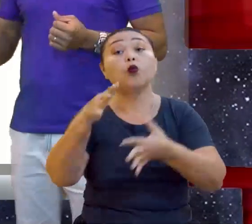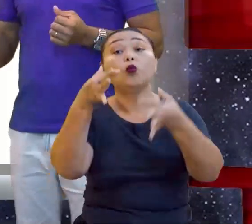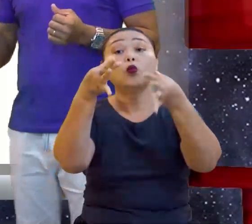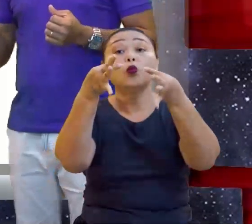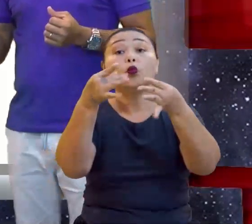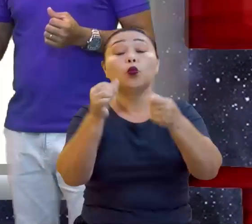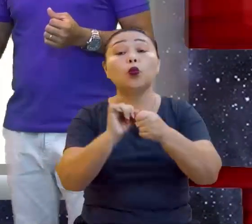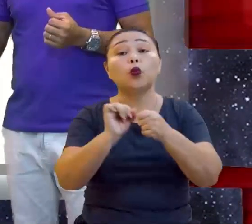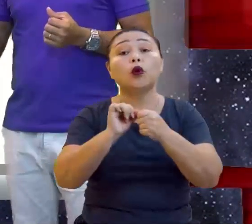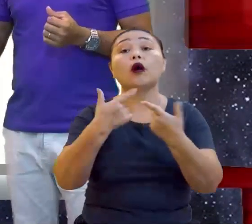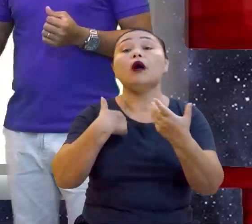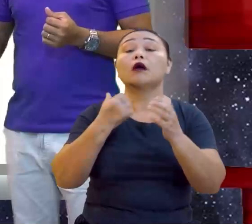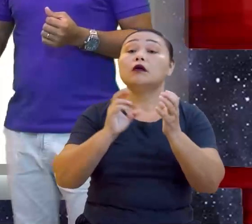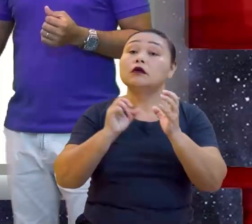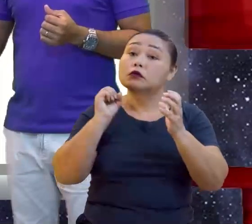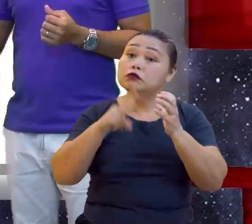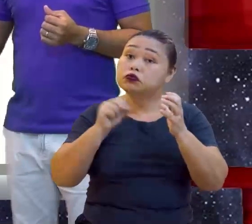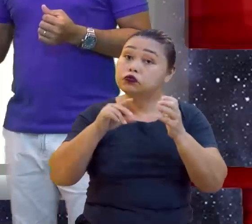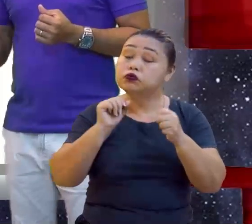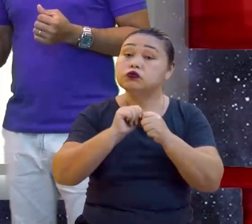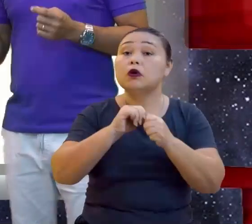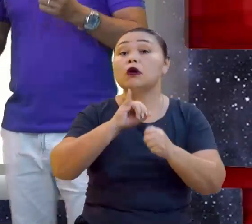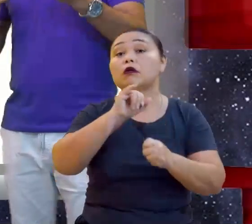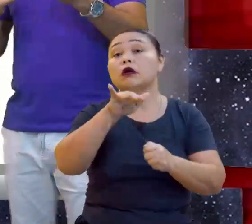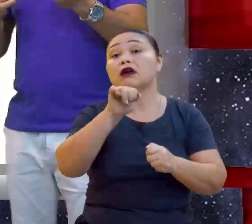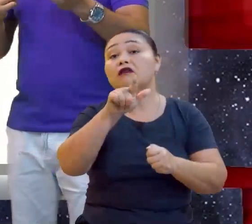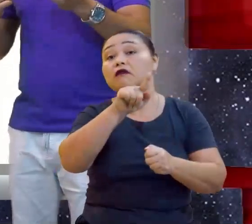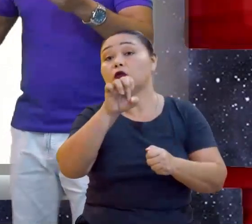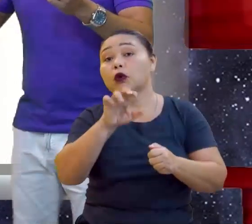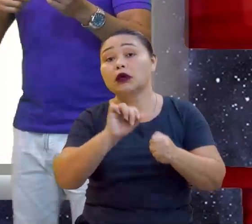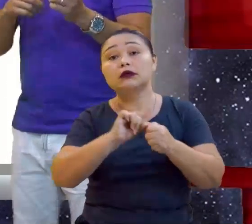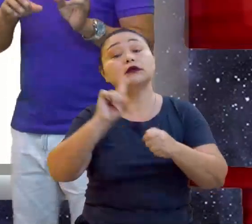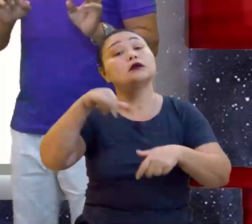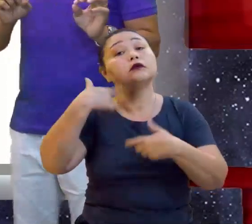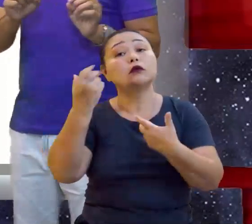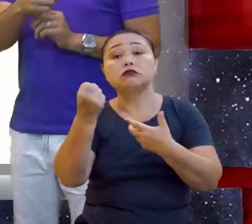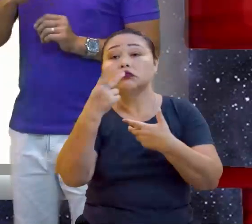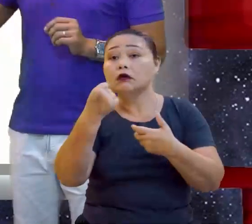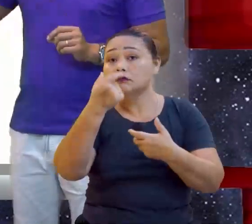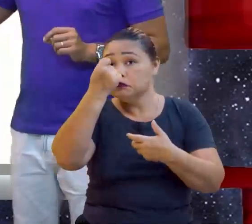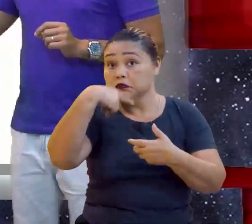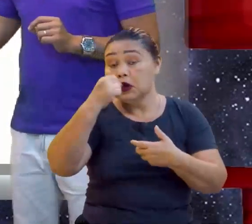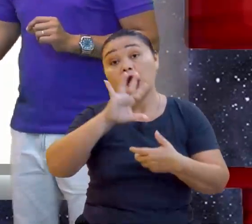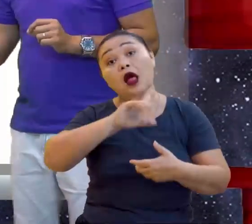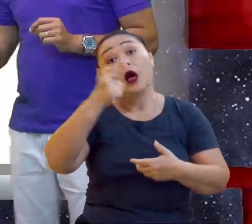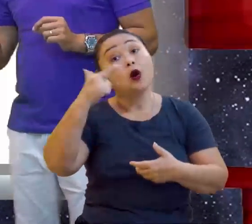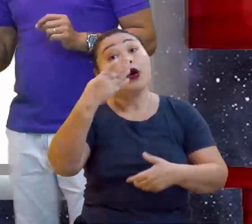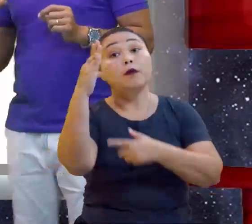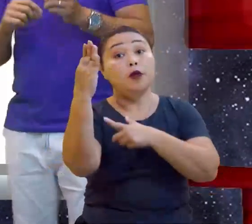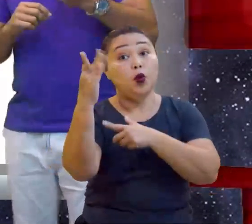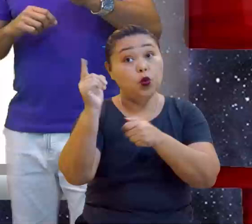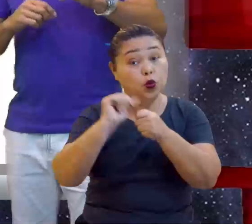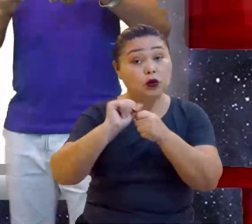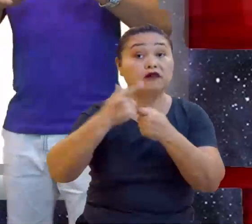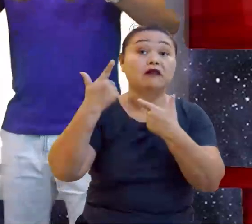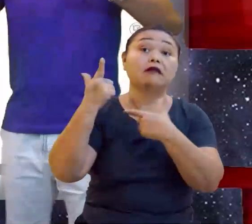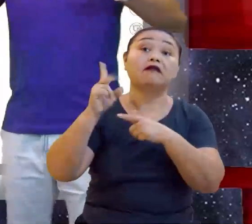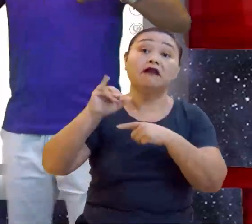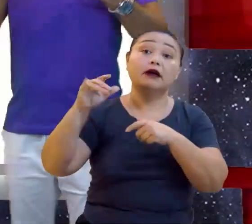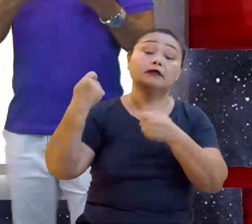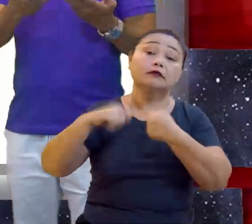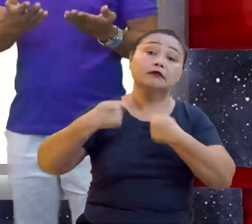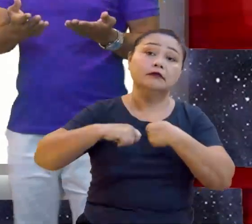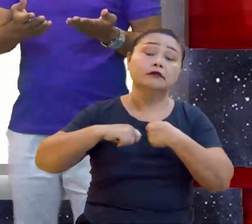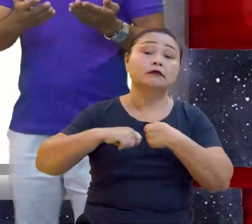do influenza, né, do vírus da gripe. Isso não é de matemática, mas em biologia você vai precisar. Para uma